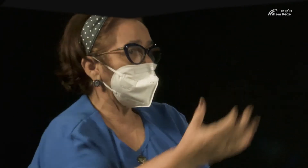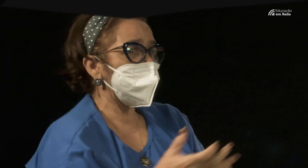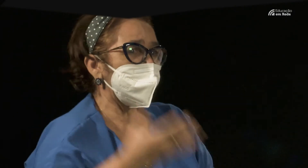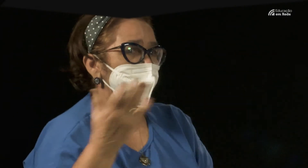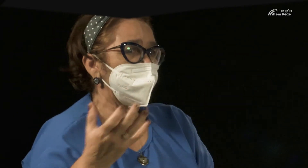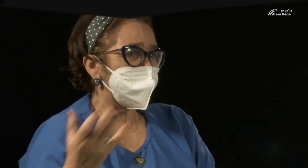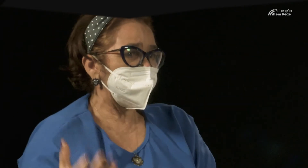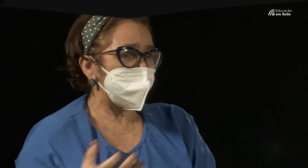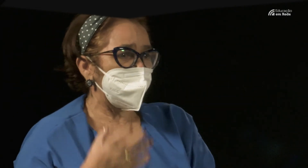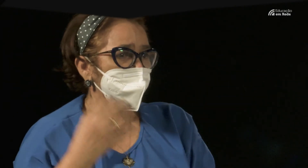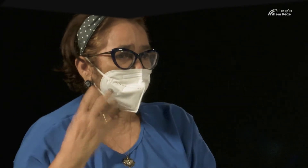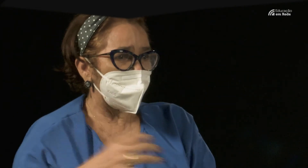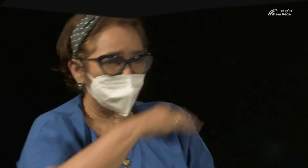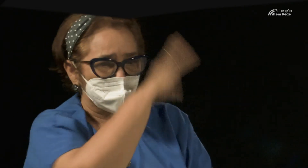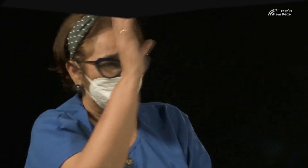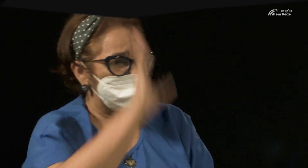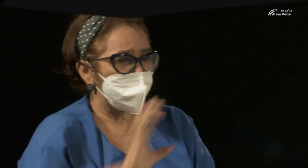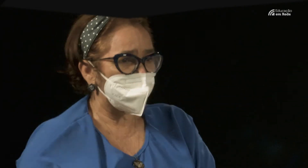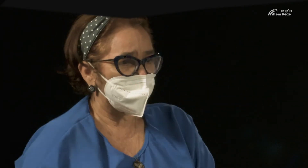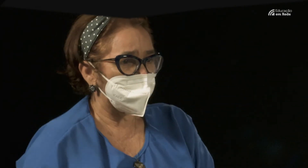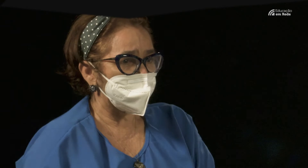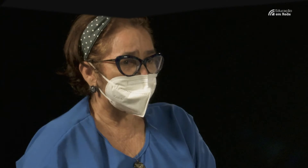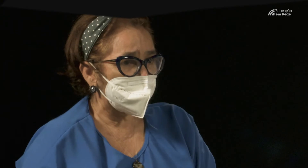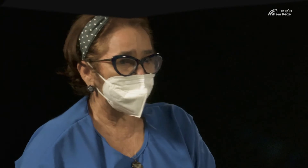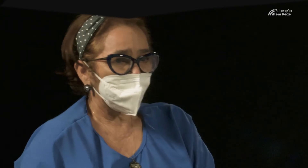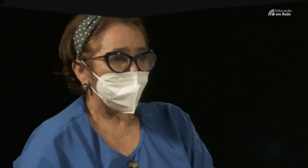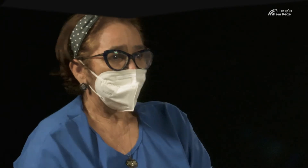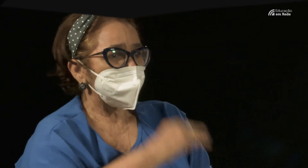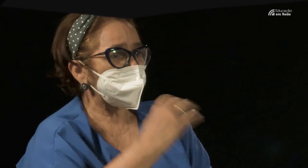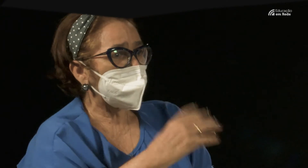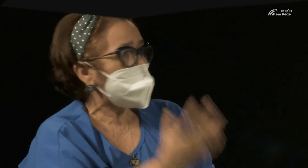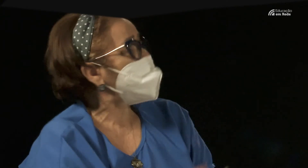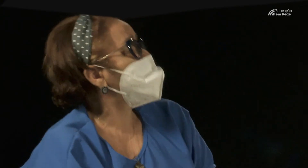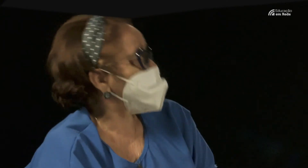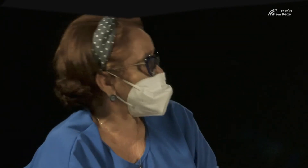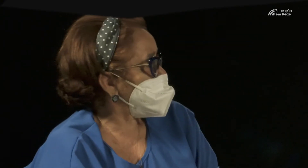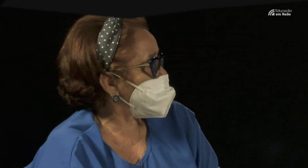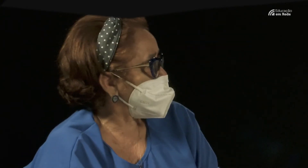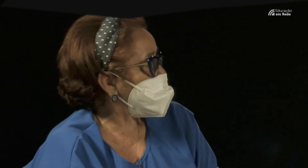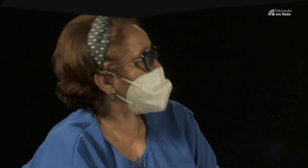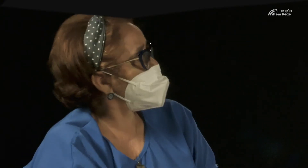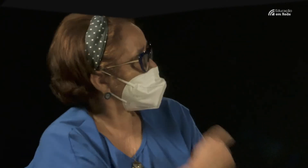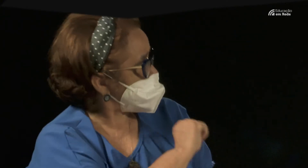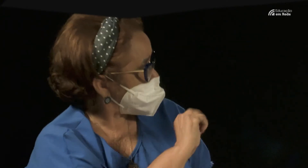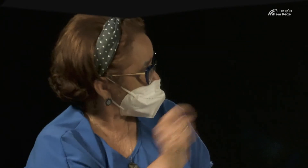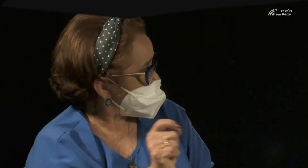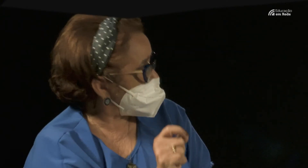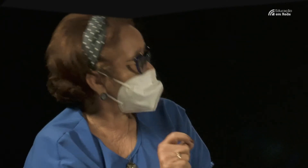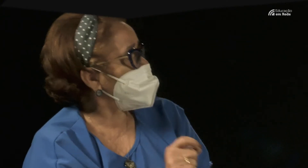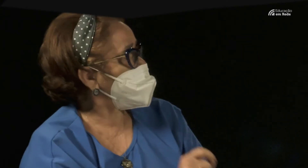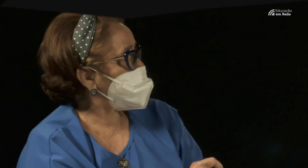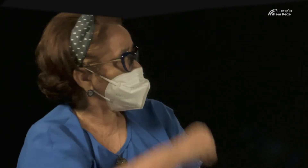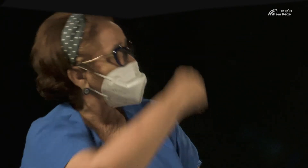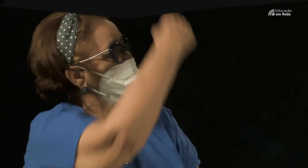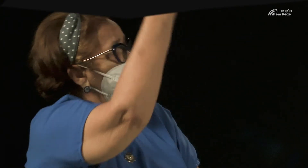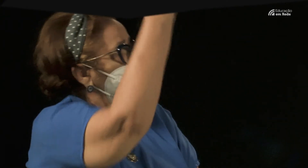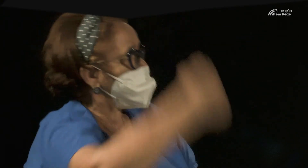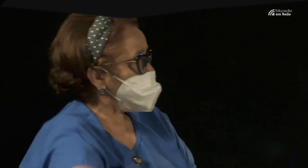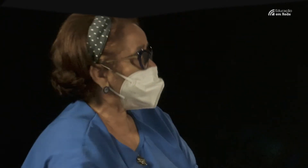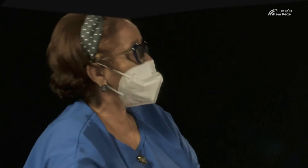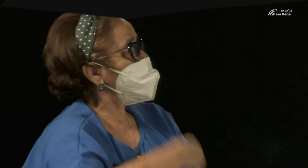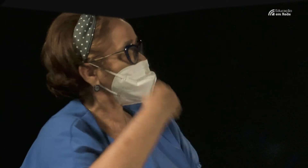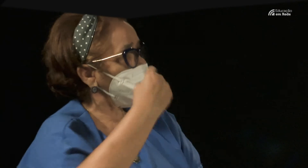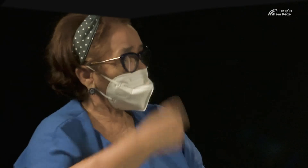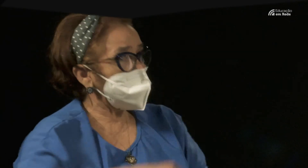um projeto que a gente recebeu na época, faz muito tempo, do Estado, só armas. Aí nós devolvemos